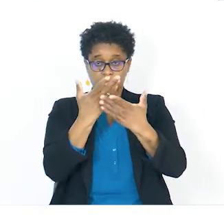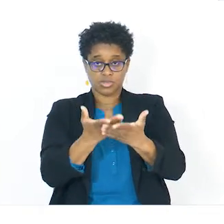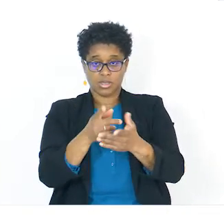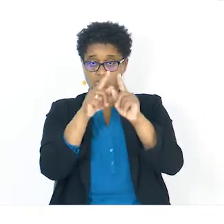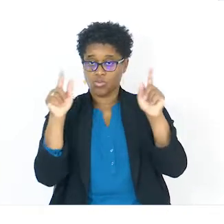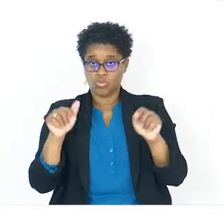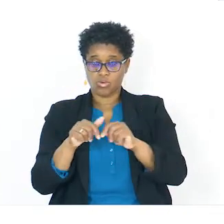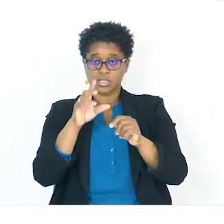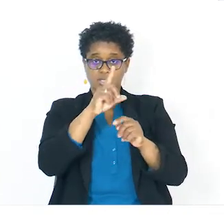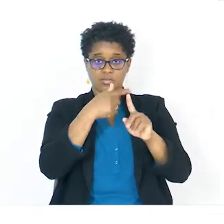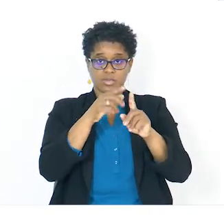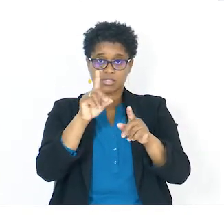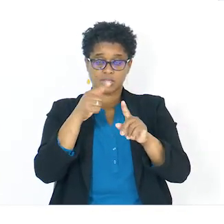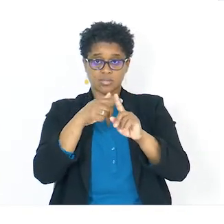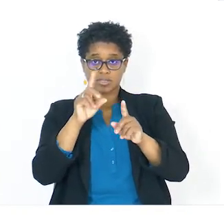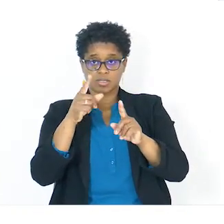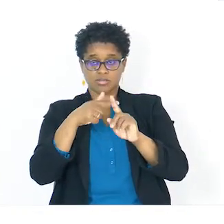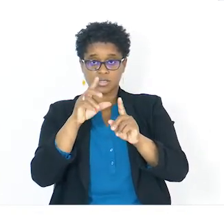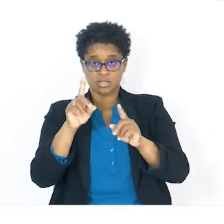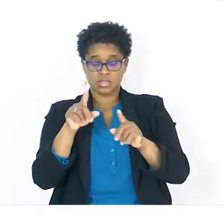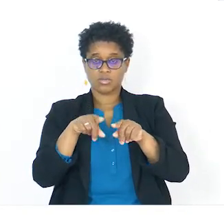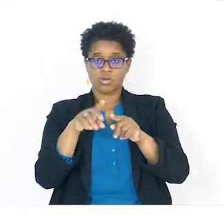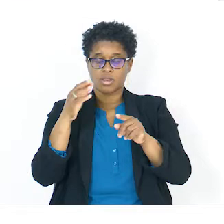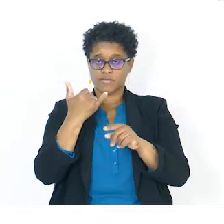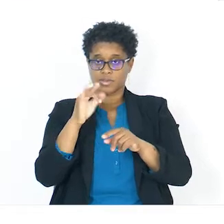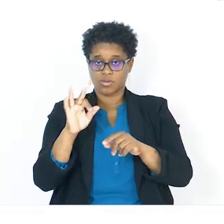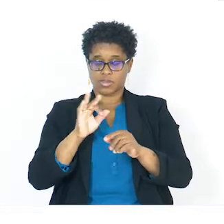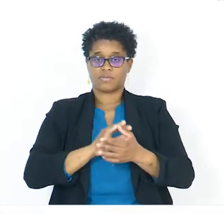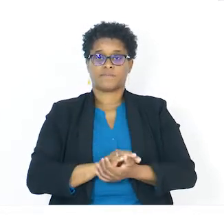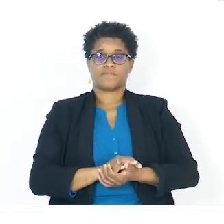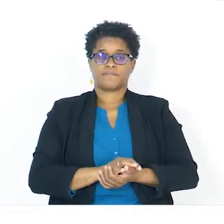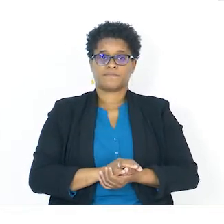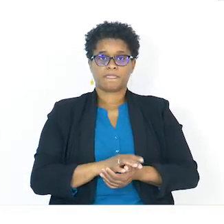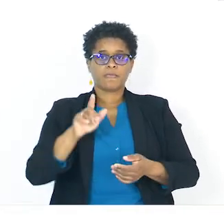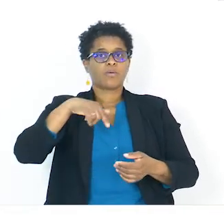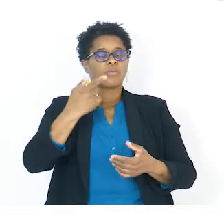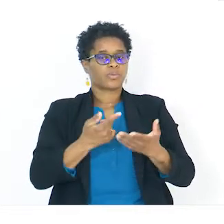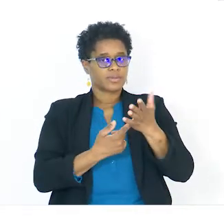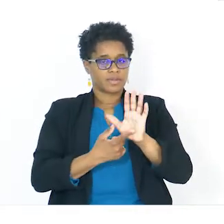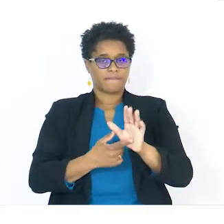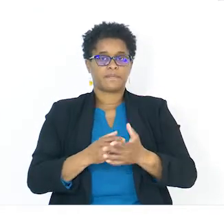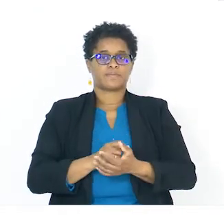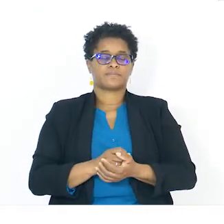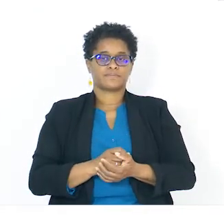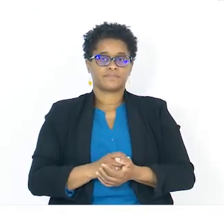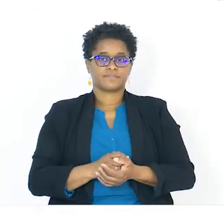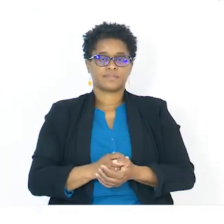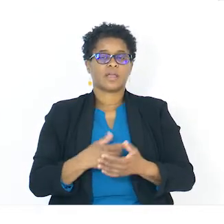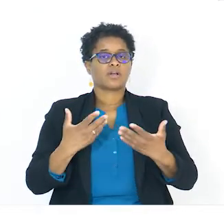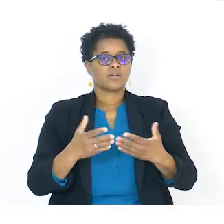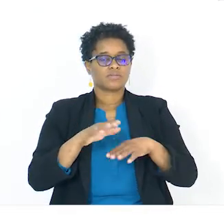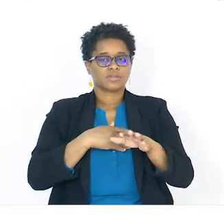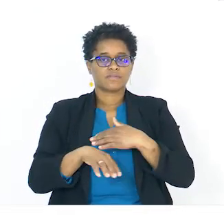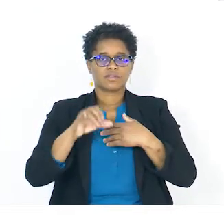mostrar no quadro, 6 mais 6 mais 6 mais 6, que é igual a 24. Um outro exemplo,